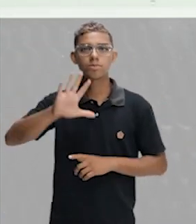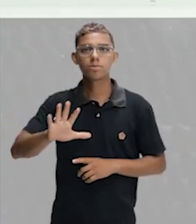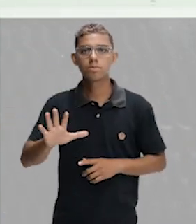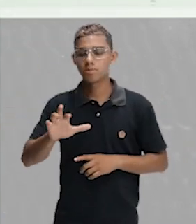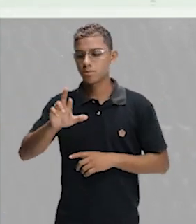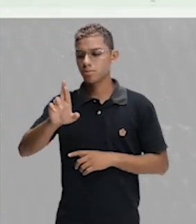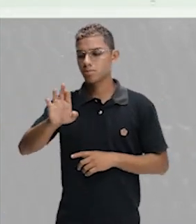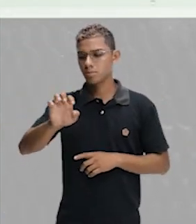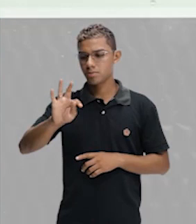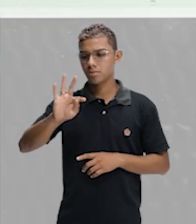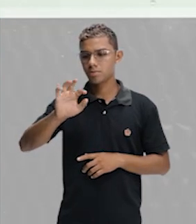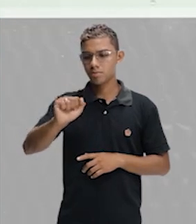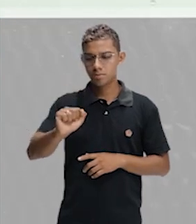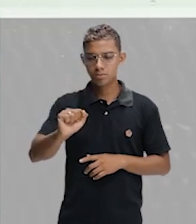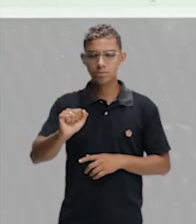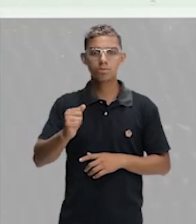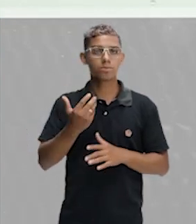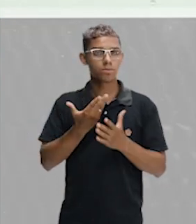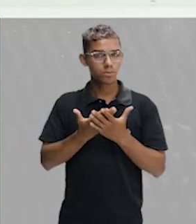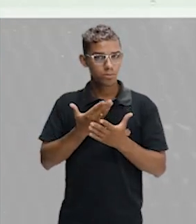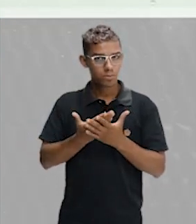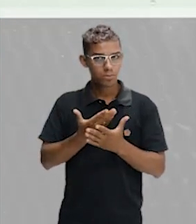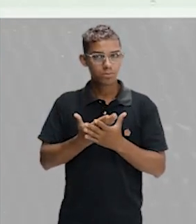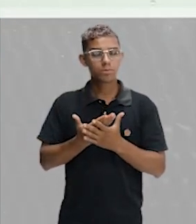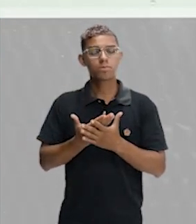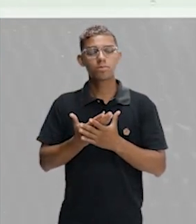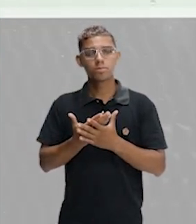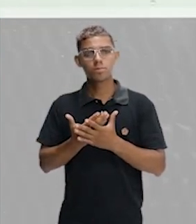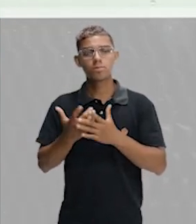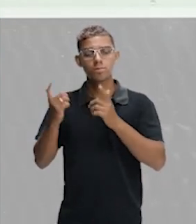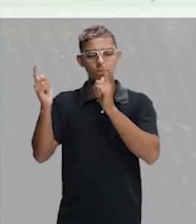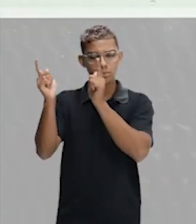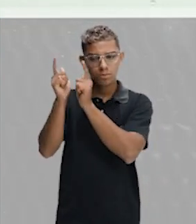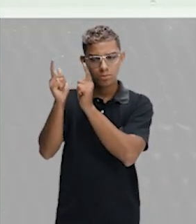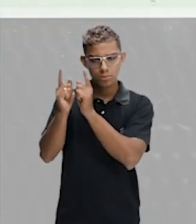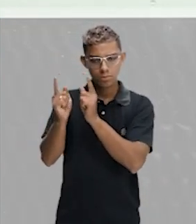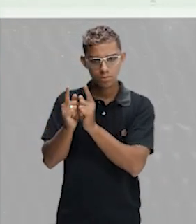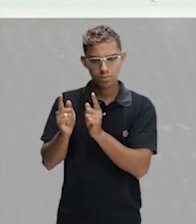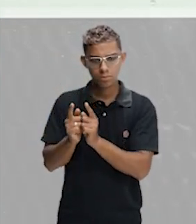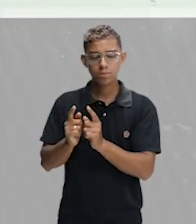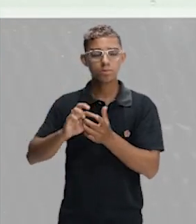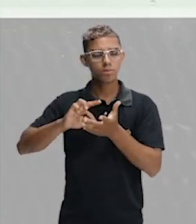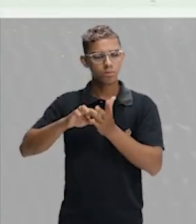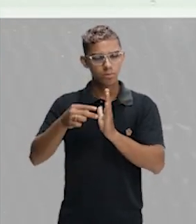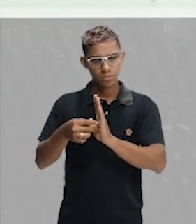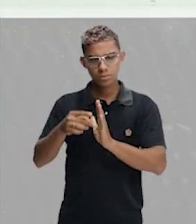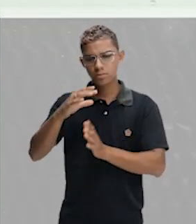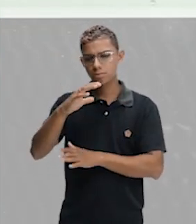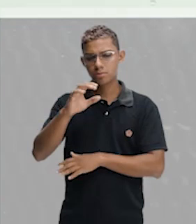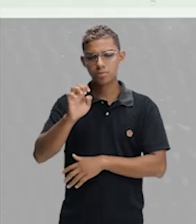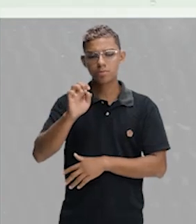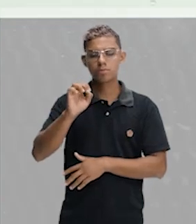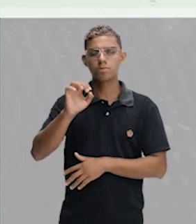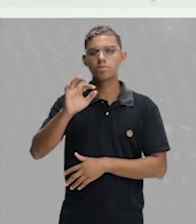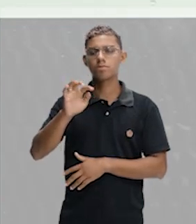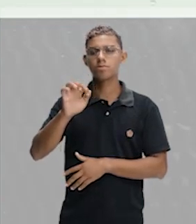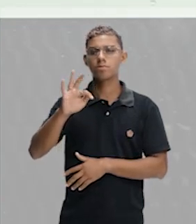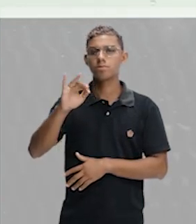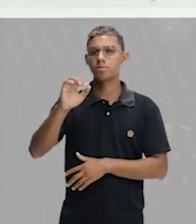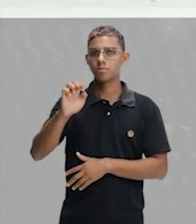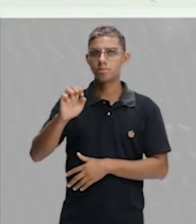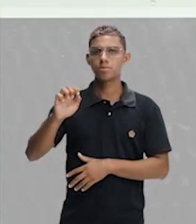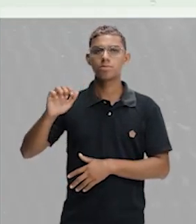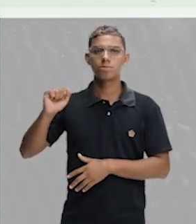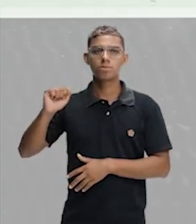Já estudamos equação reduzida da reta Já estudamos o conceito de coeficiente angular Já estudamos o